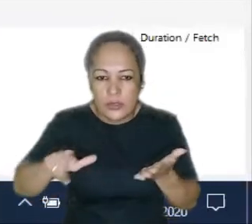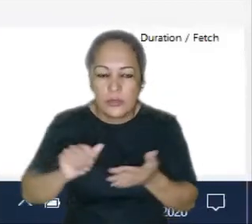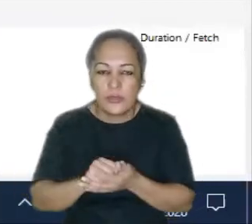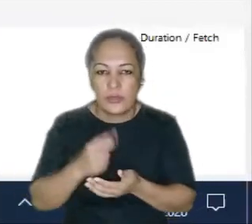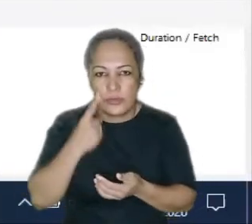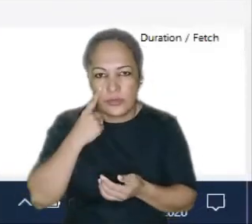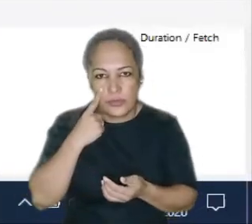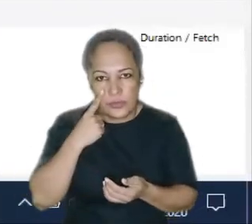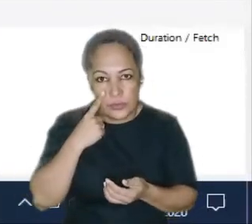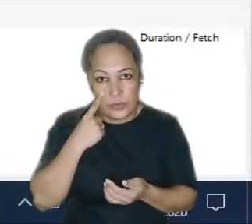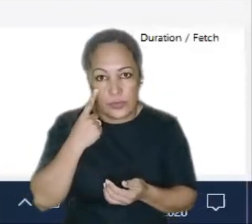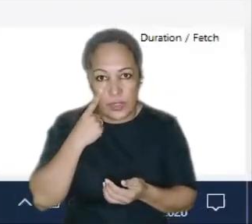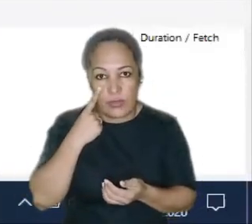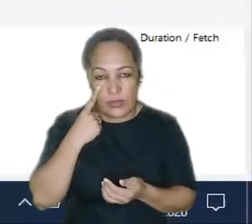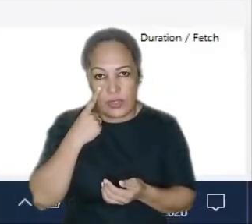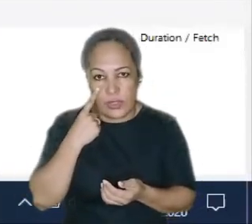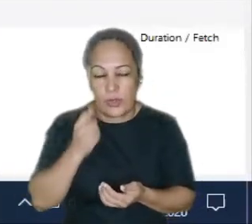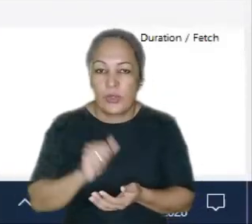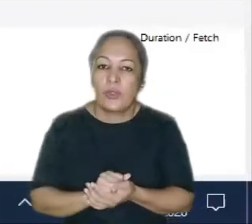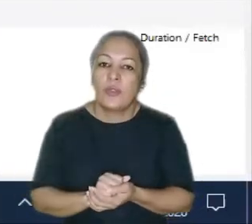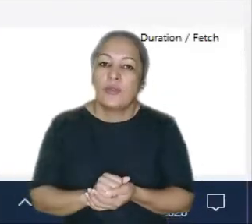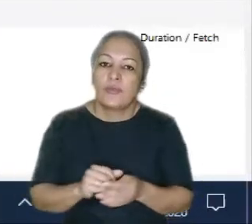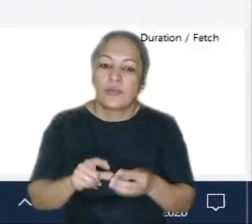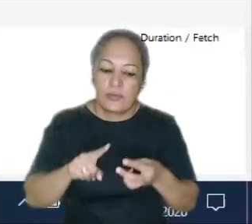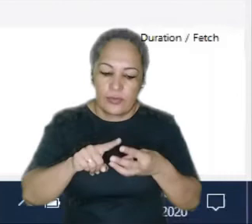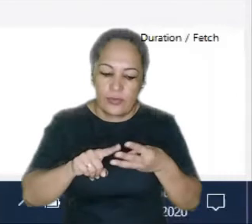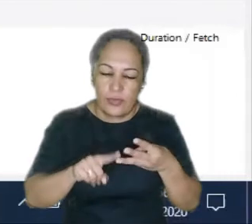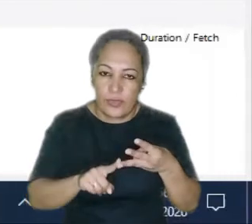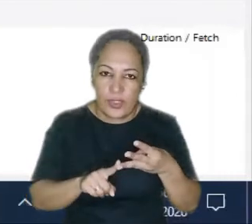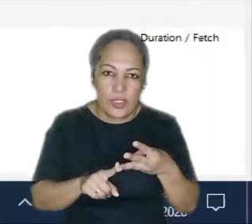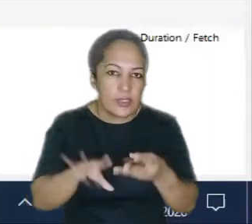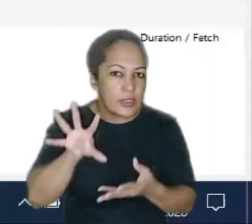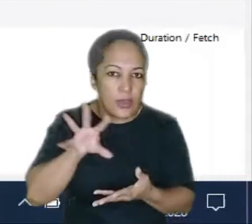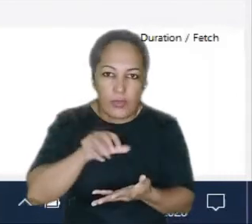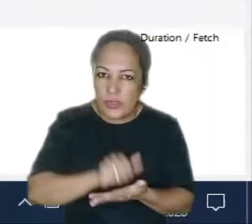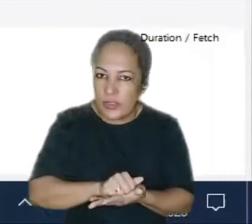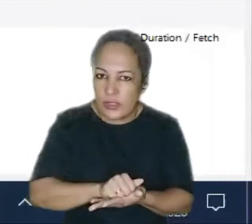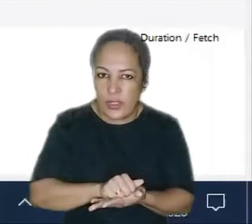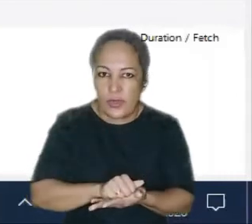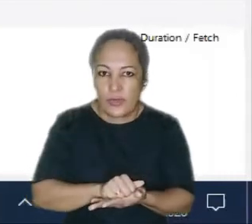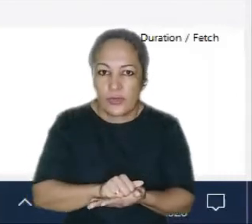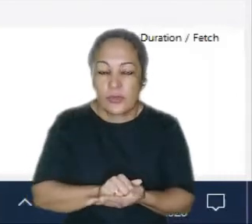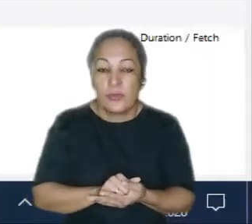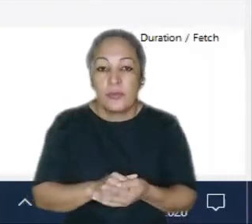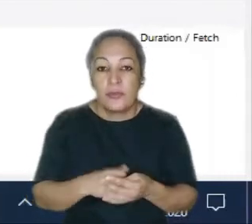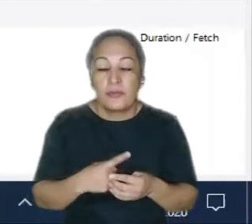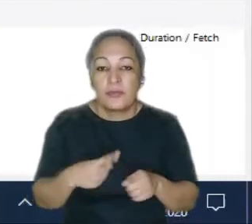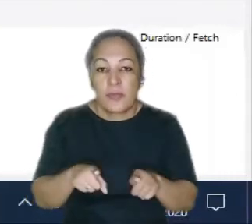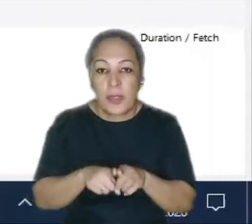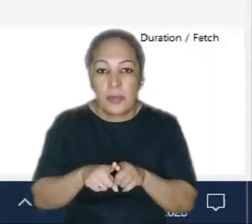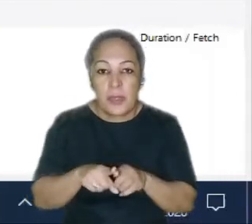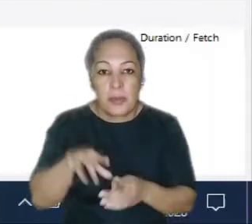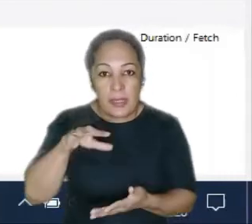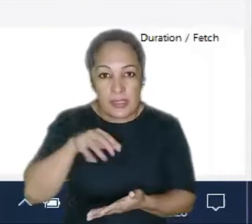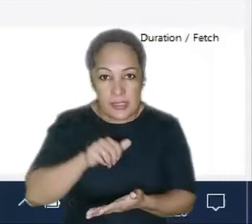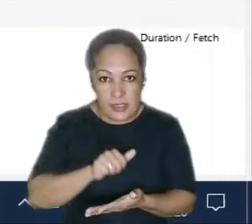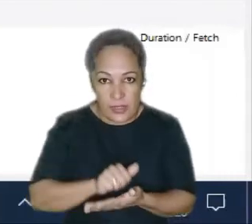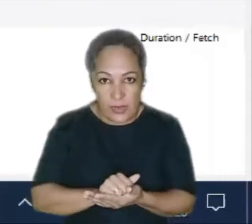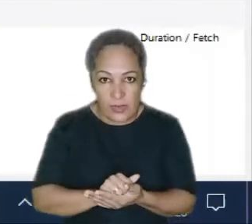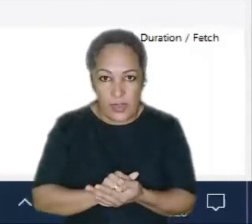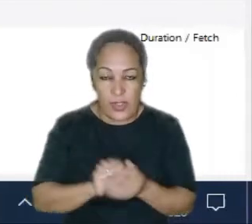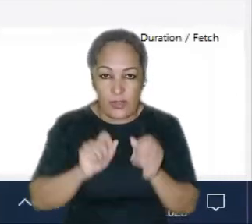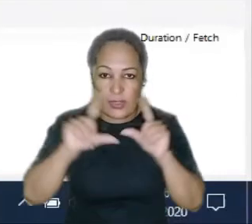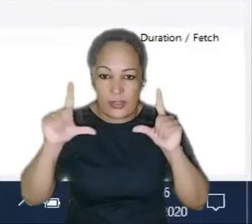Tá SQL file 3, ele não foi salvo, esse script. Para salvar o script, ó, vou na tela do script e ver aqui, ó, em